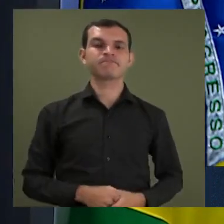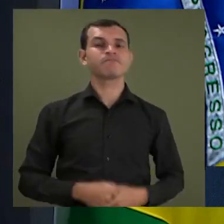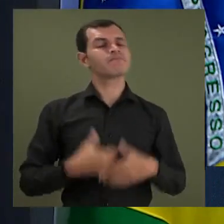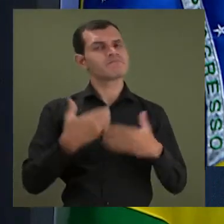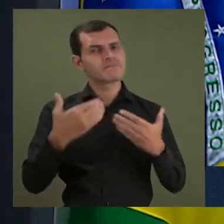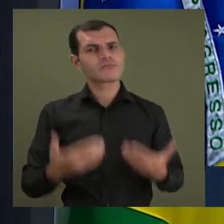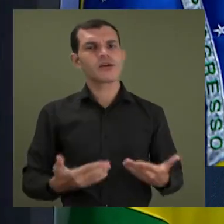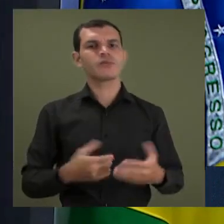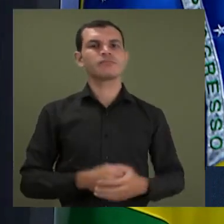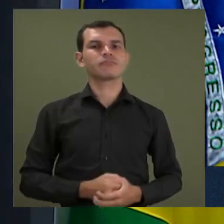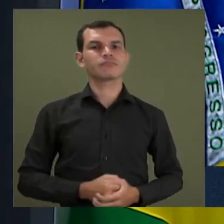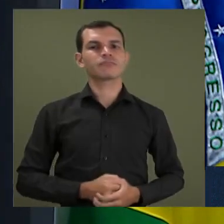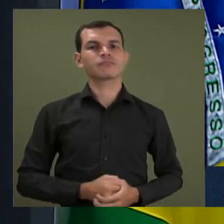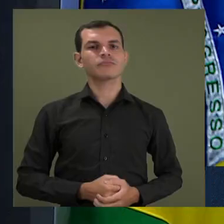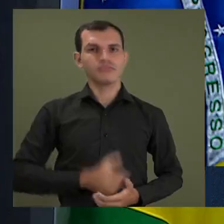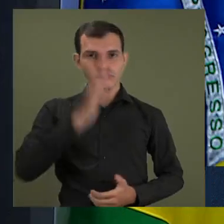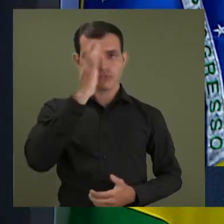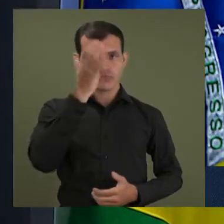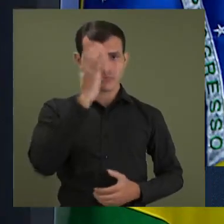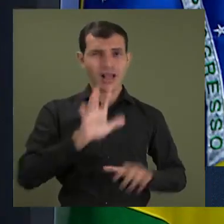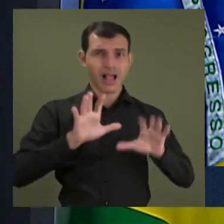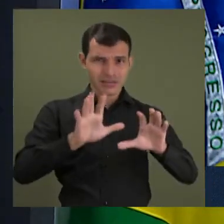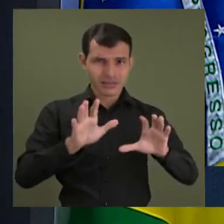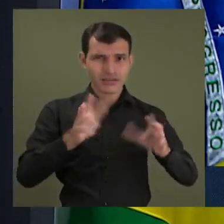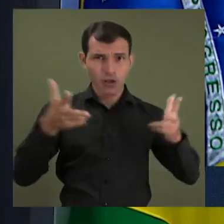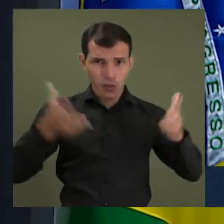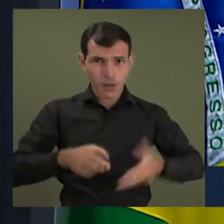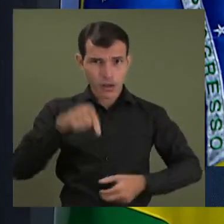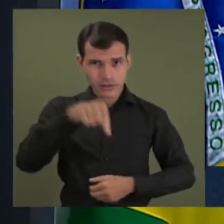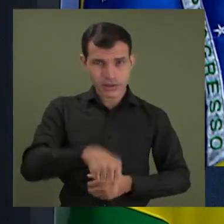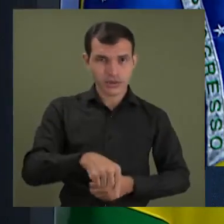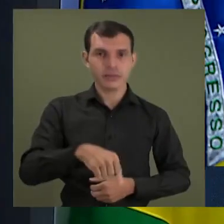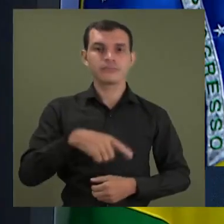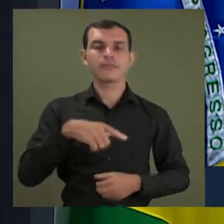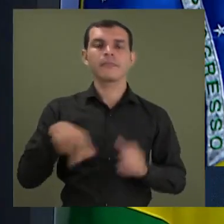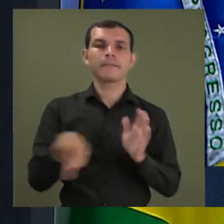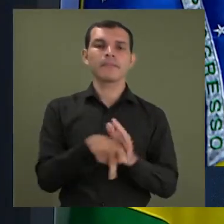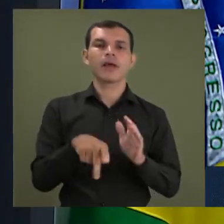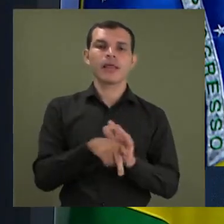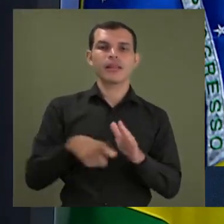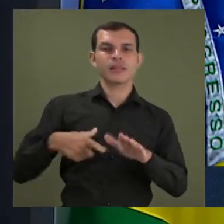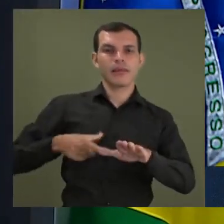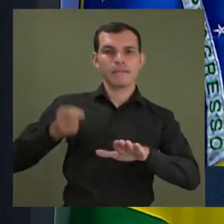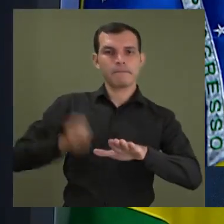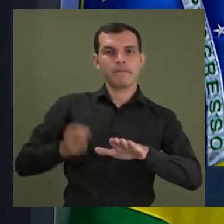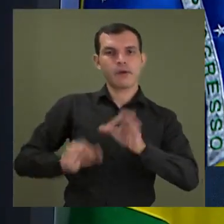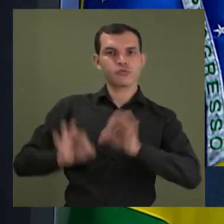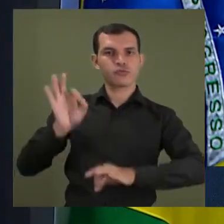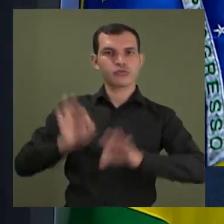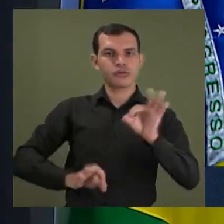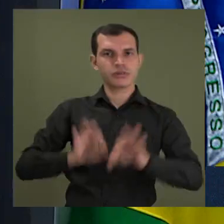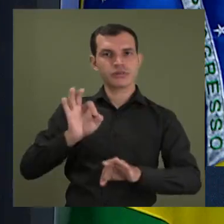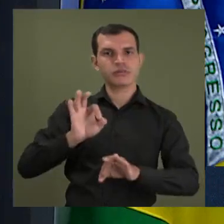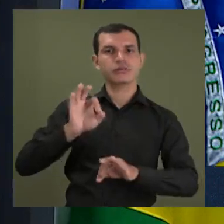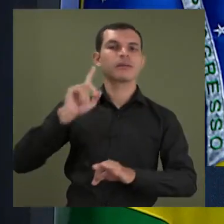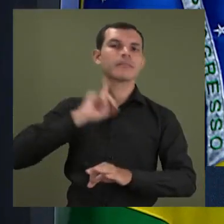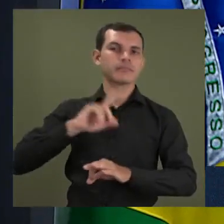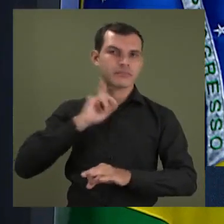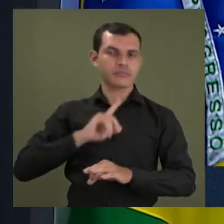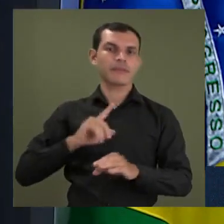Portanto, decisões como essa, do Tribunal de Justiça de Minas Gerais e do próprio